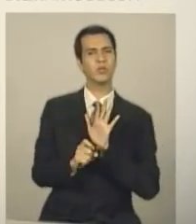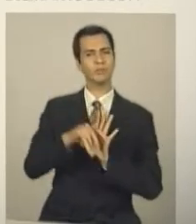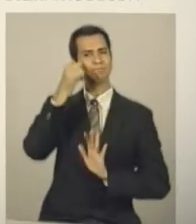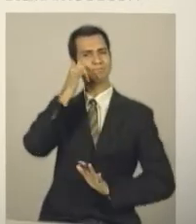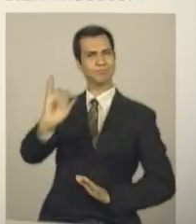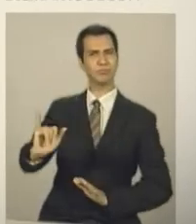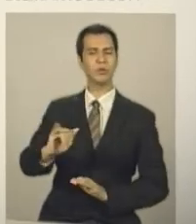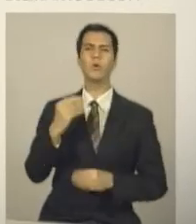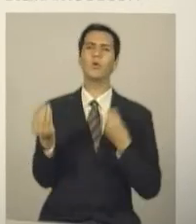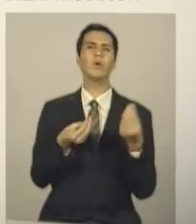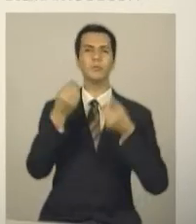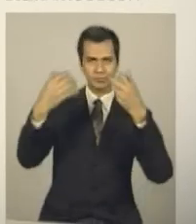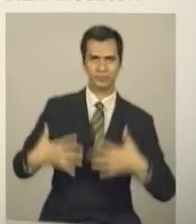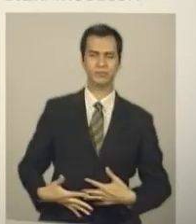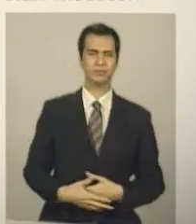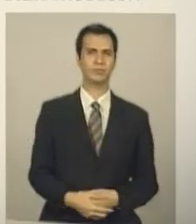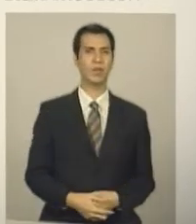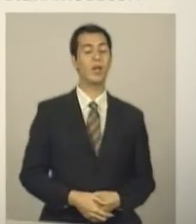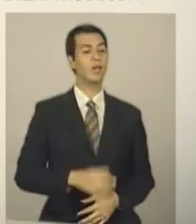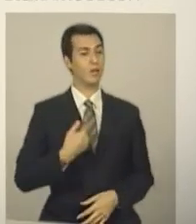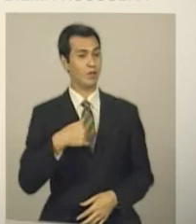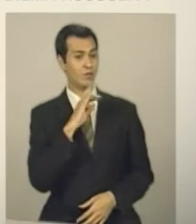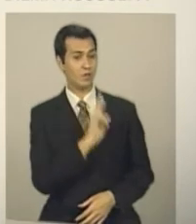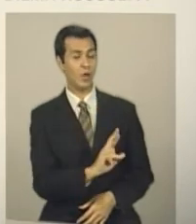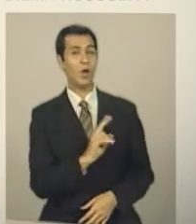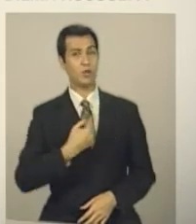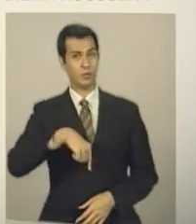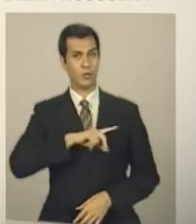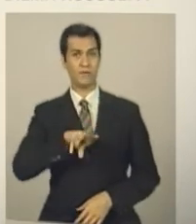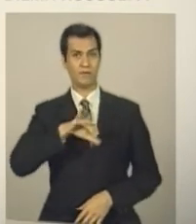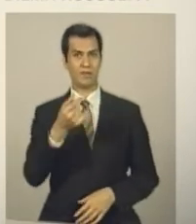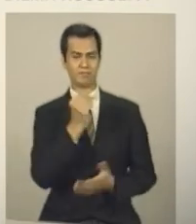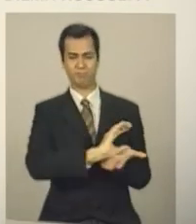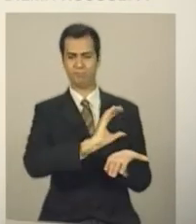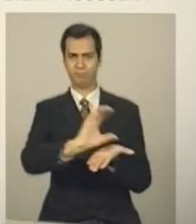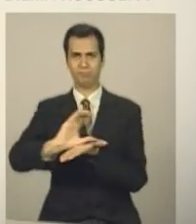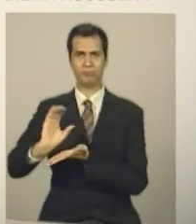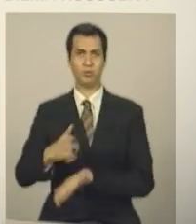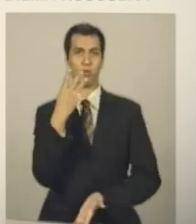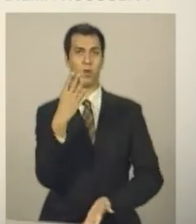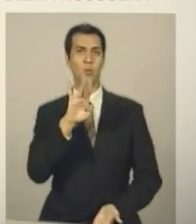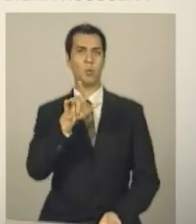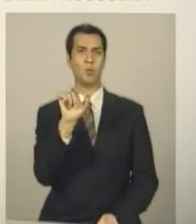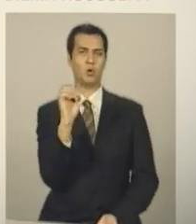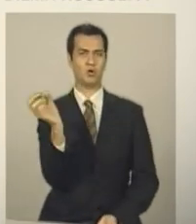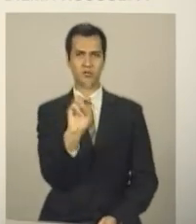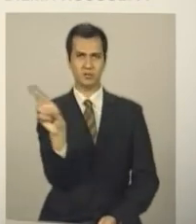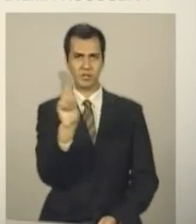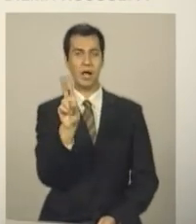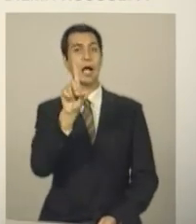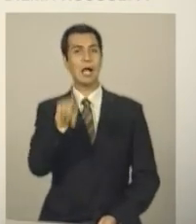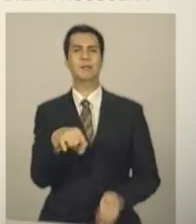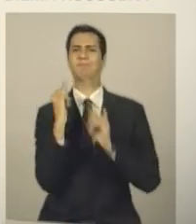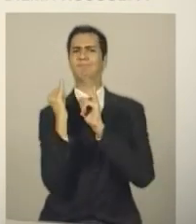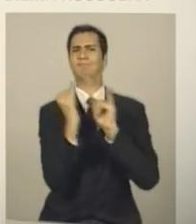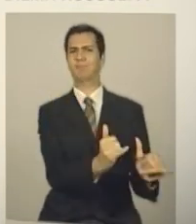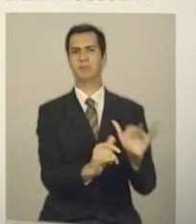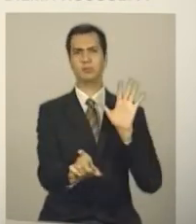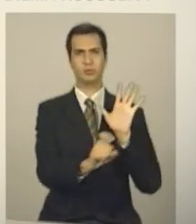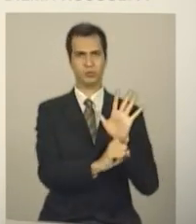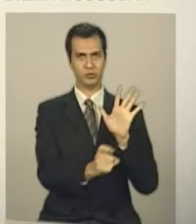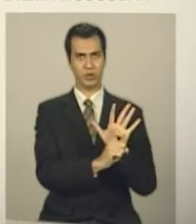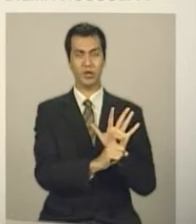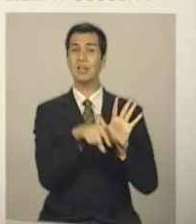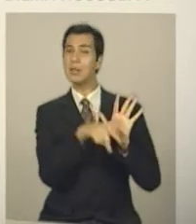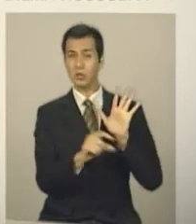investir R bilhões de reais até 2014 para enfrentar o craque e Outras Drogas que destroem